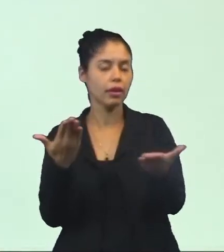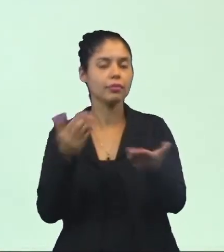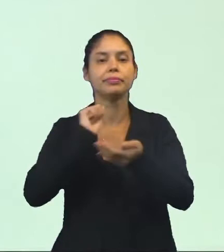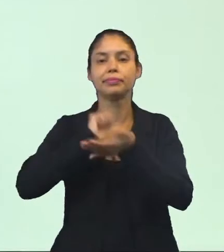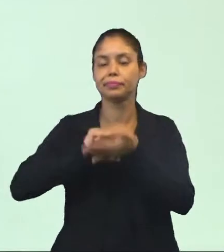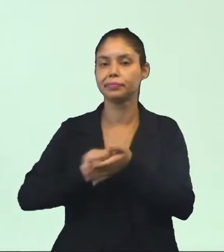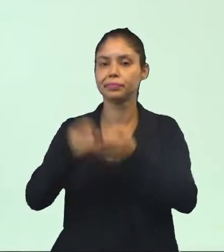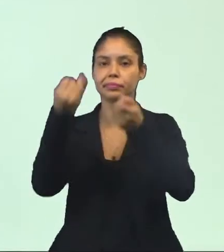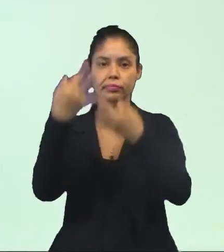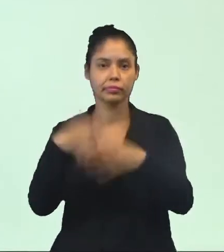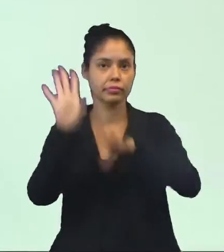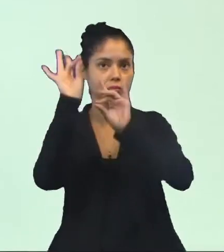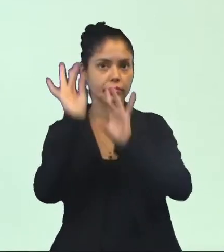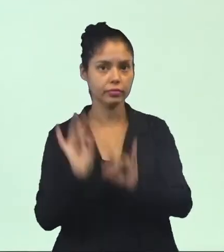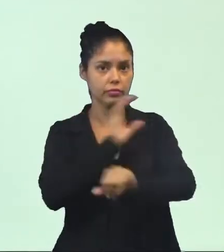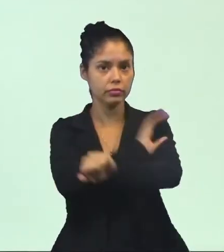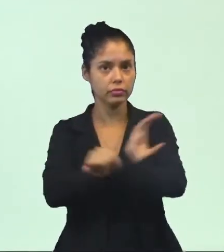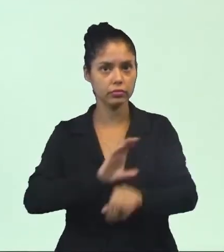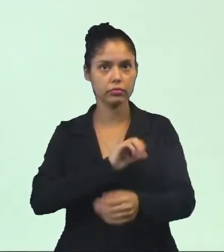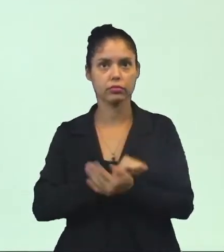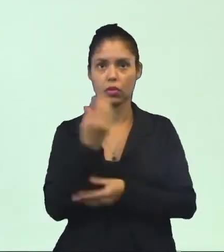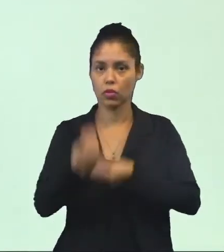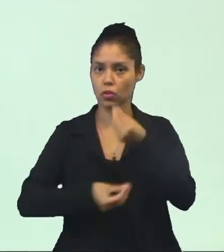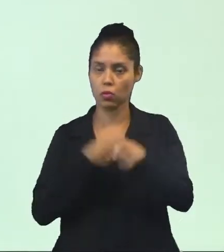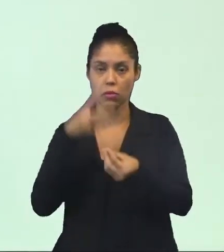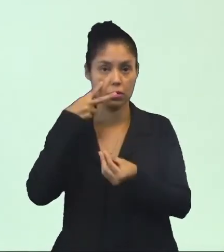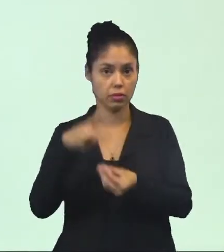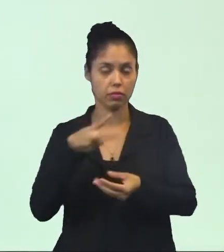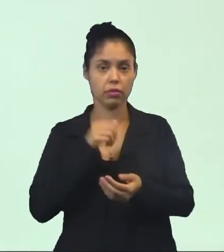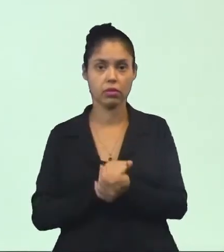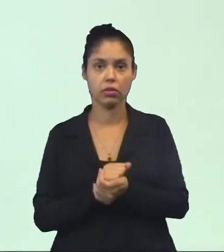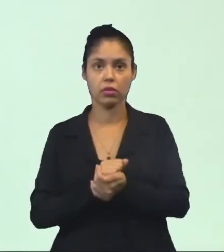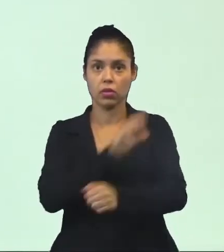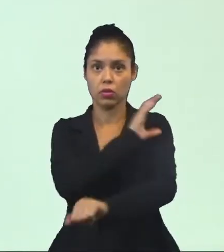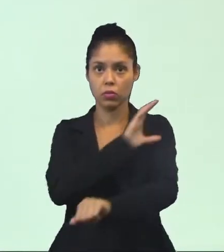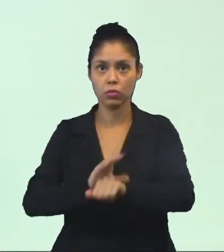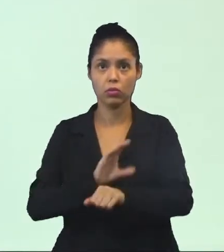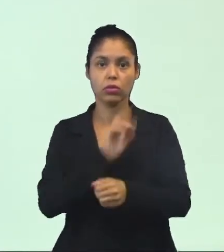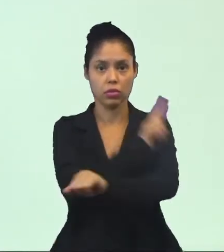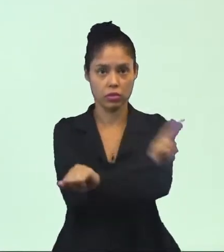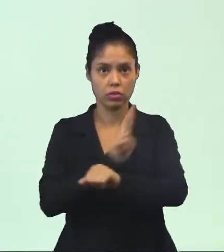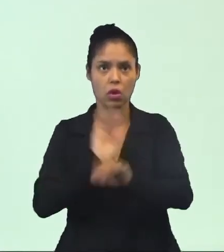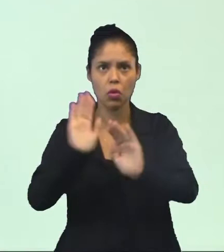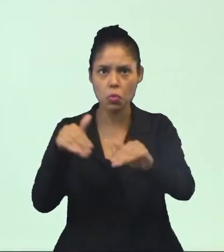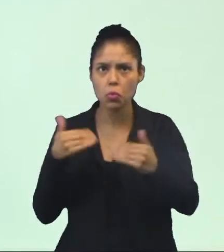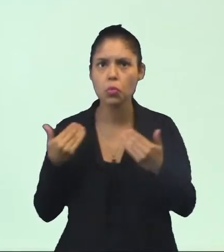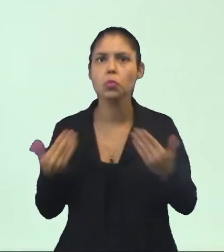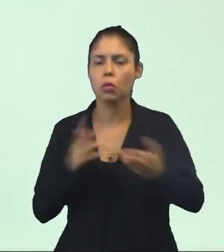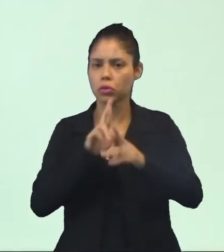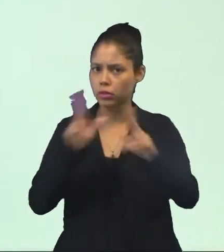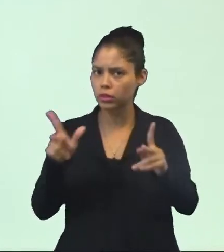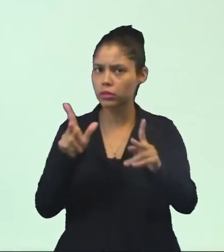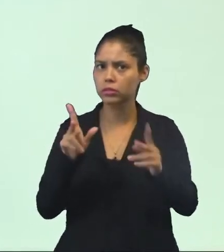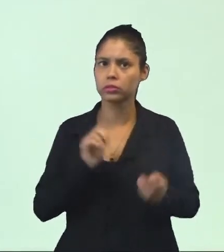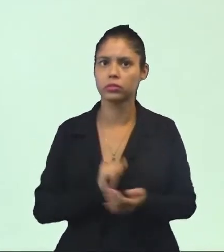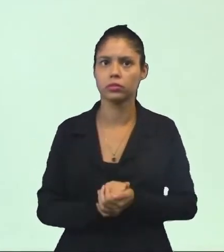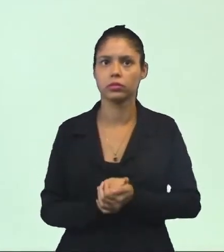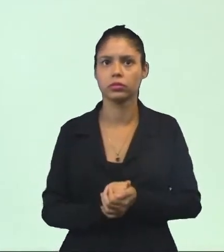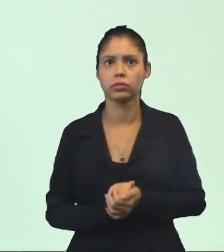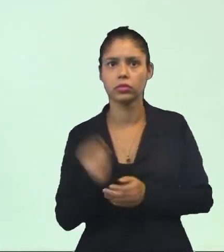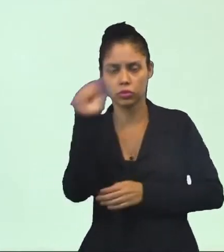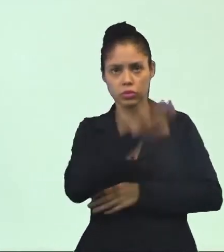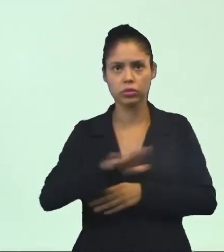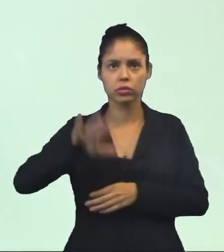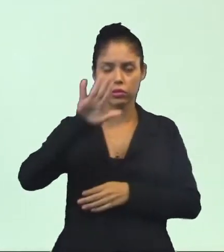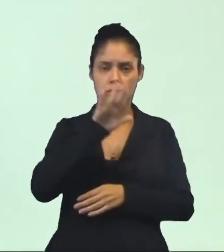definição detalhada de cultura. E como a gente está vendo aqui cultura religiosa, qual seria a diferença entre cultura de um modo